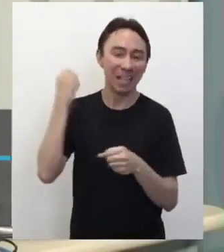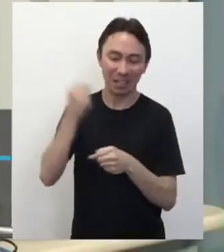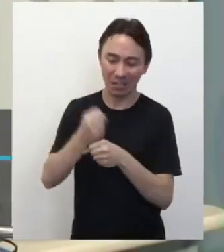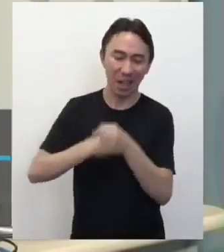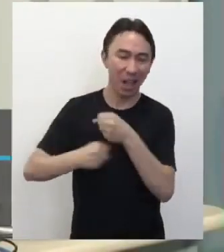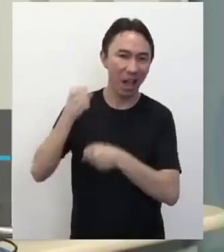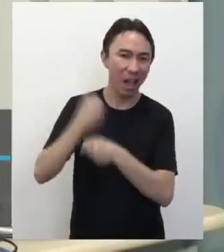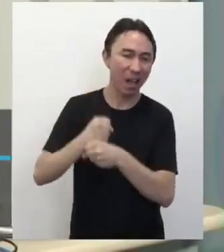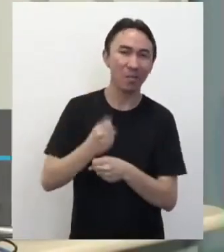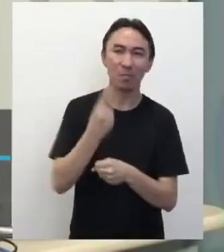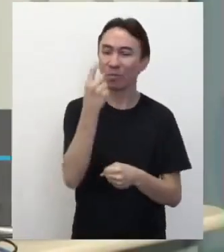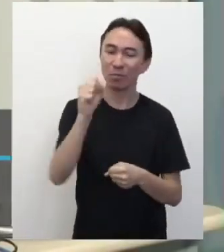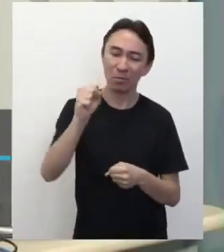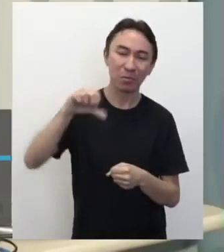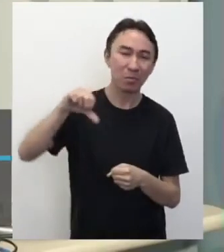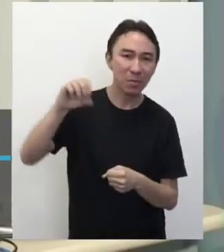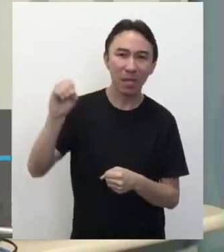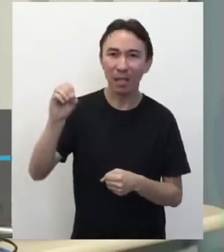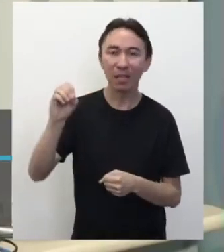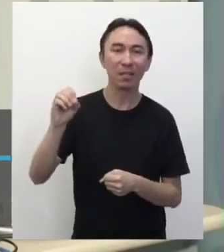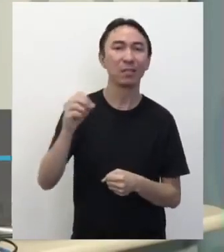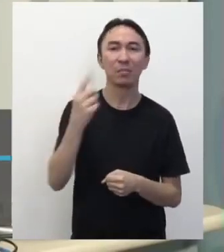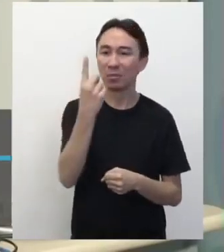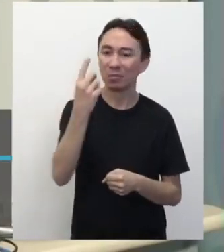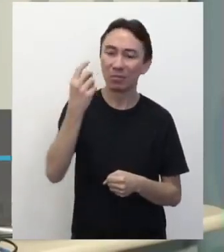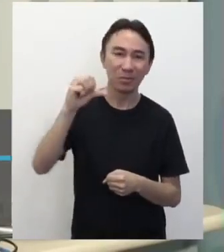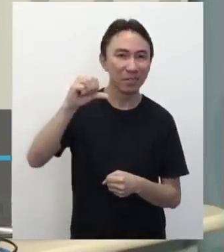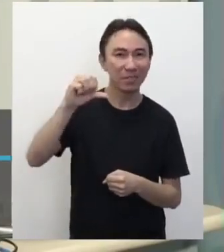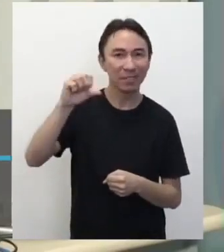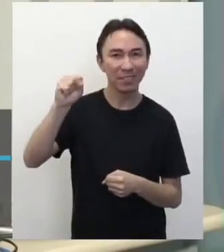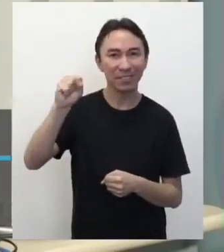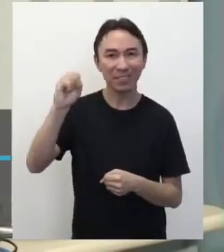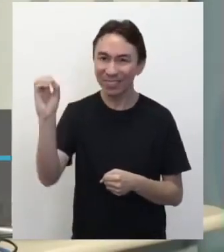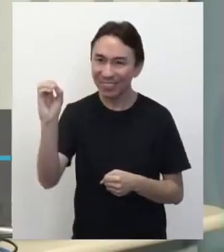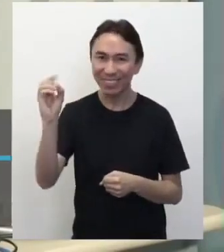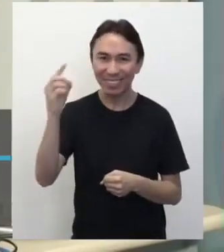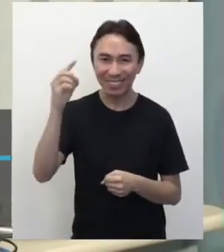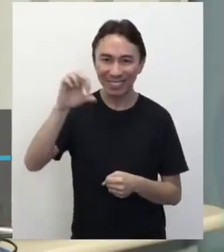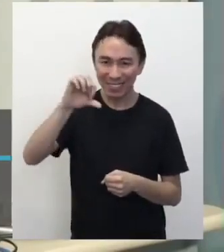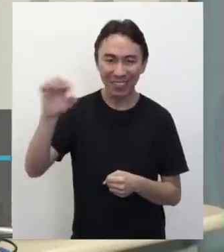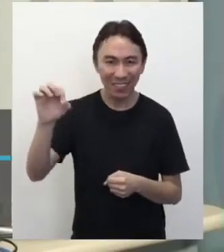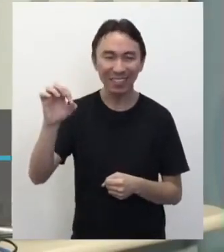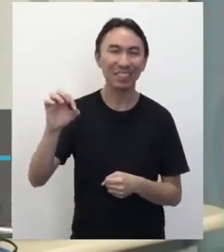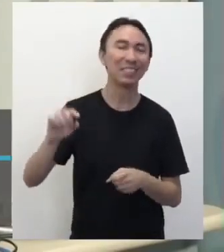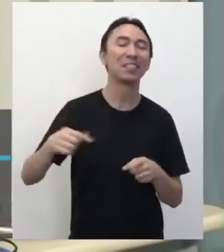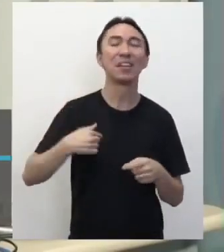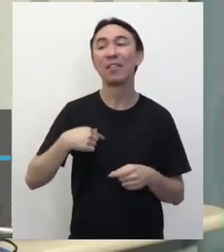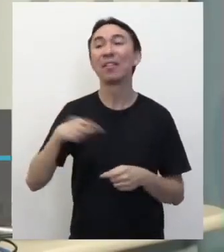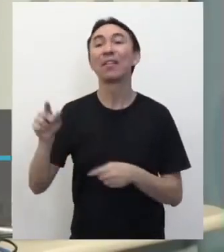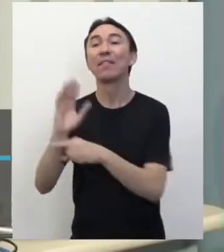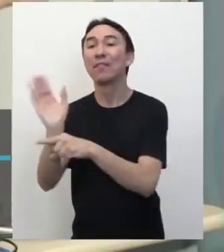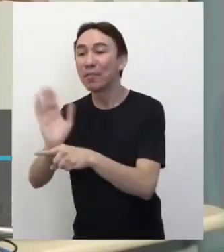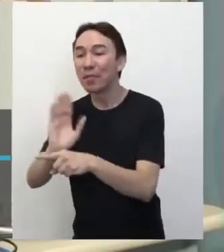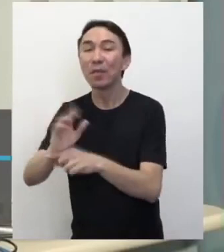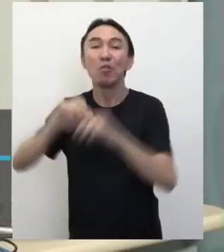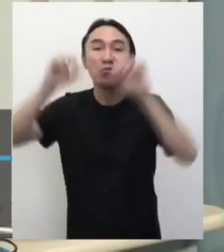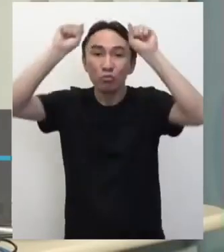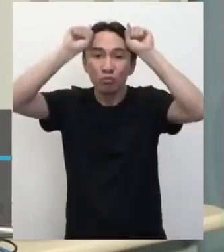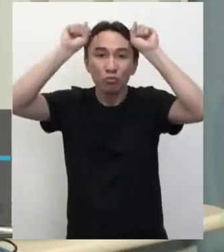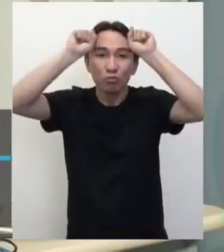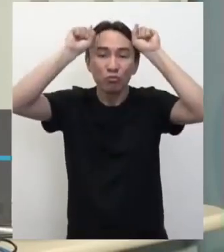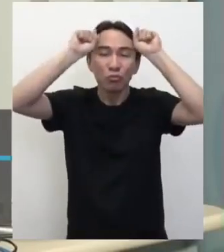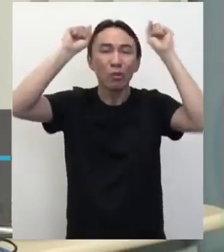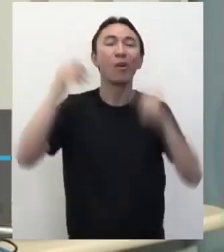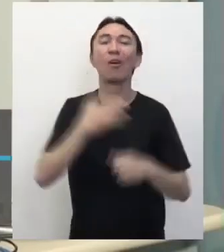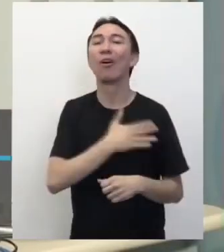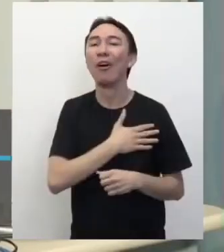me remete a uma coisa muito legal. E até os filmes da Xuxa eu gosto, tá bom? Então, eu fico pensando, Xuxa e os Duendes com